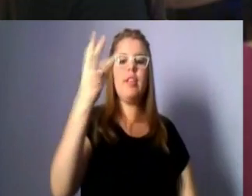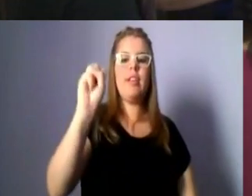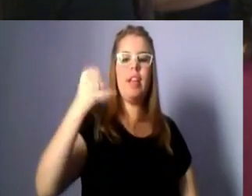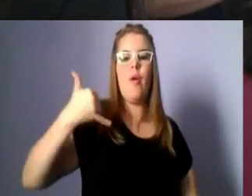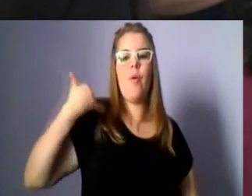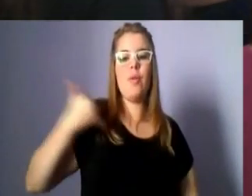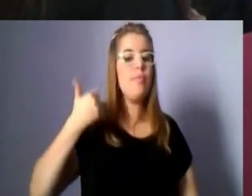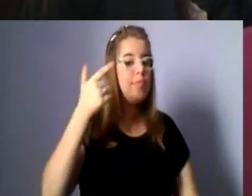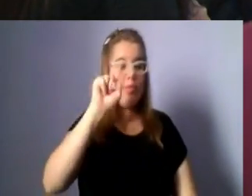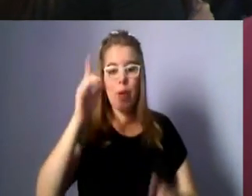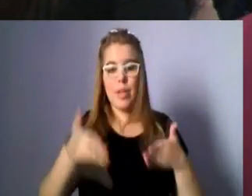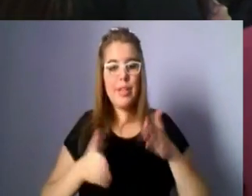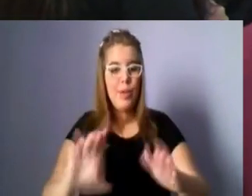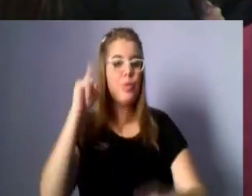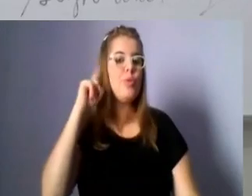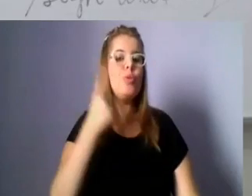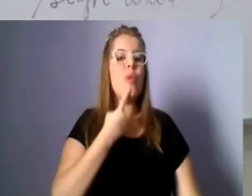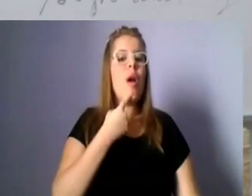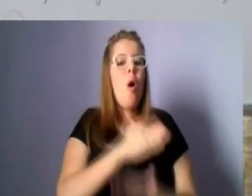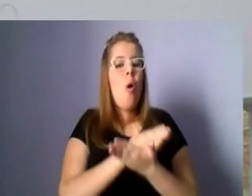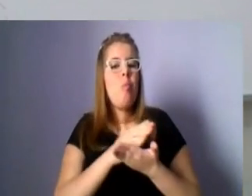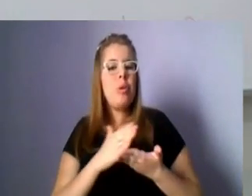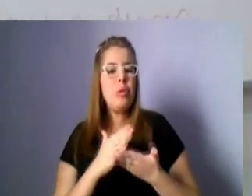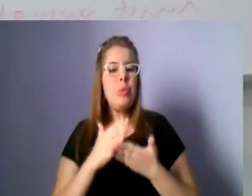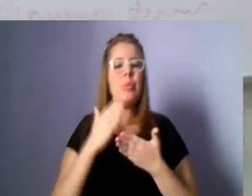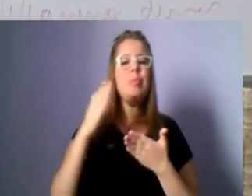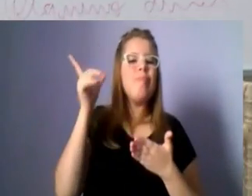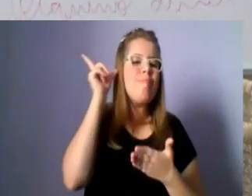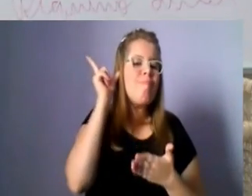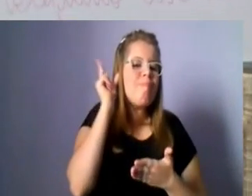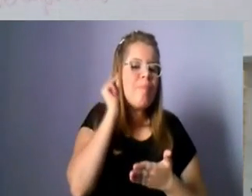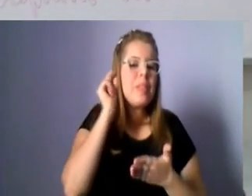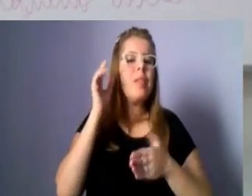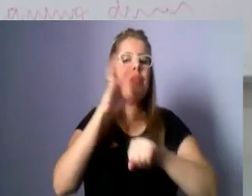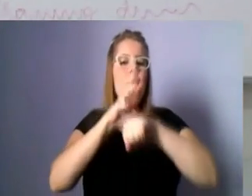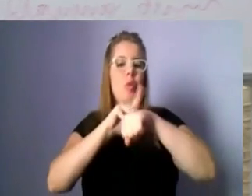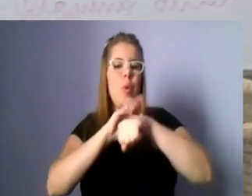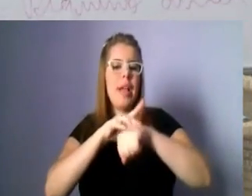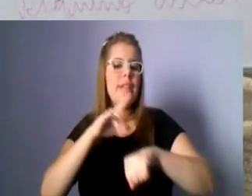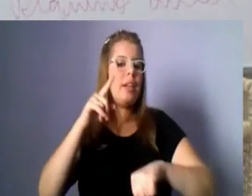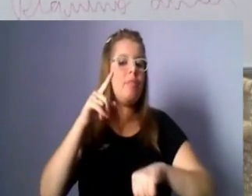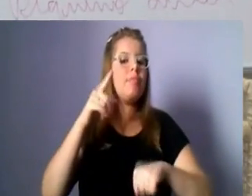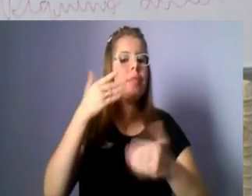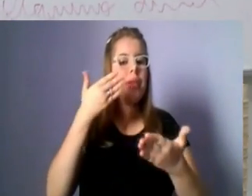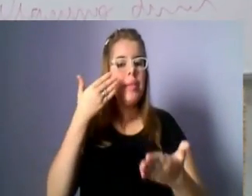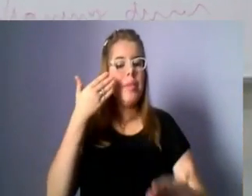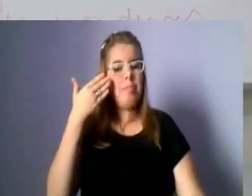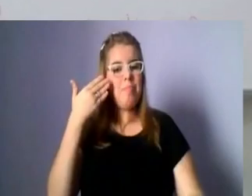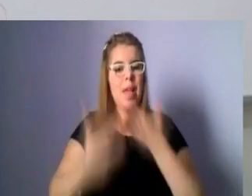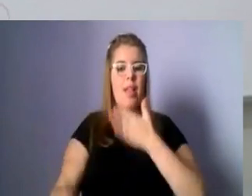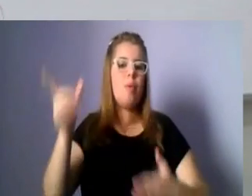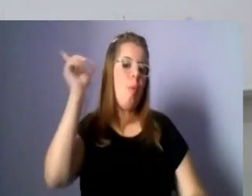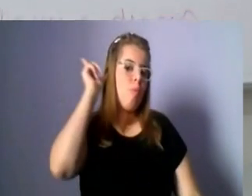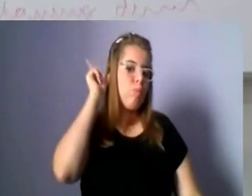de 38 anos, não nasceu surda. Os primeiros sinais de otosclerose, uma doença progressiva no ouvido que a fez perder parte